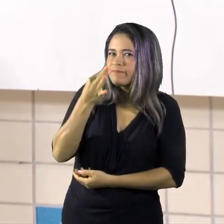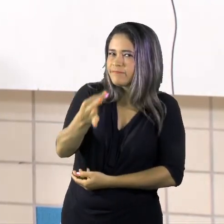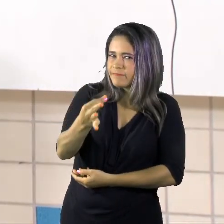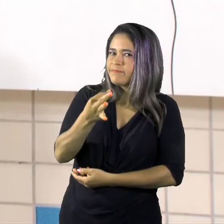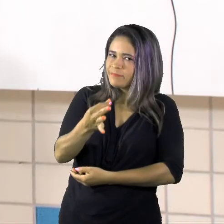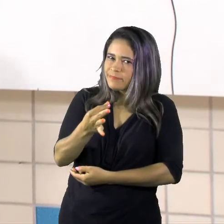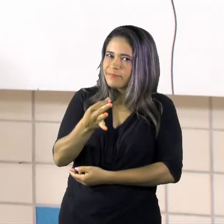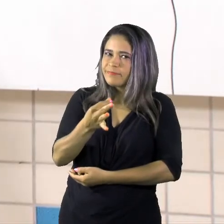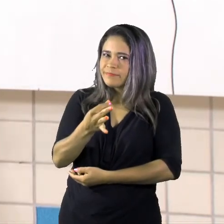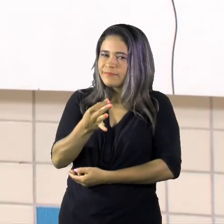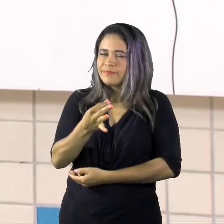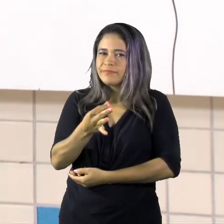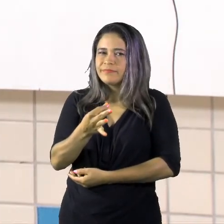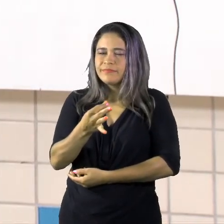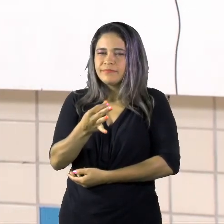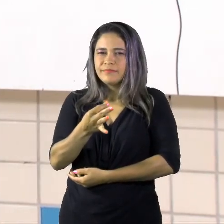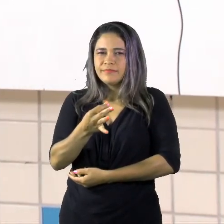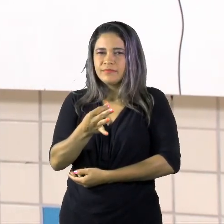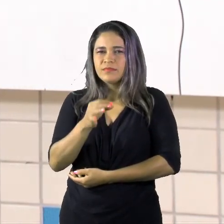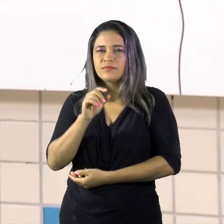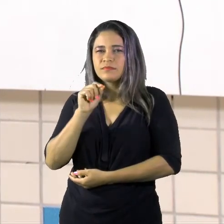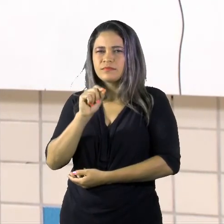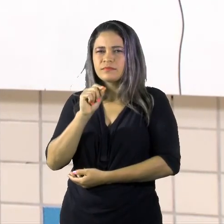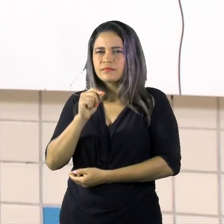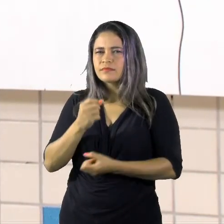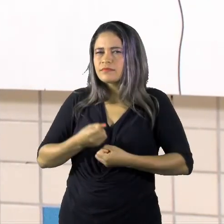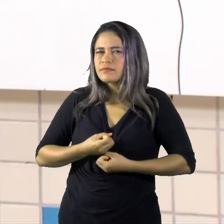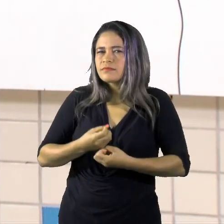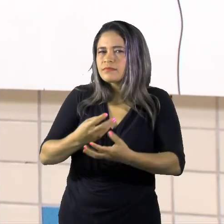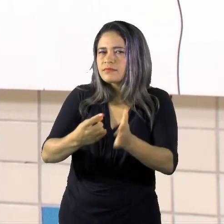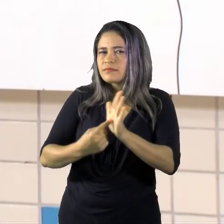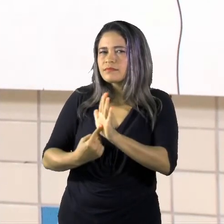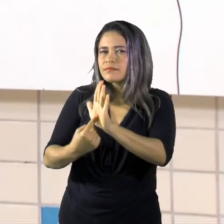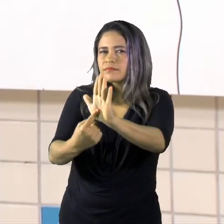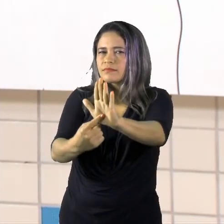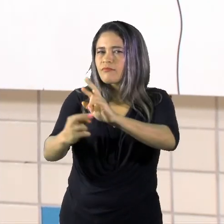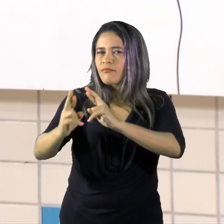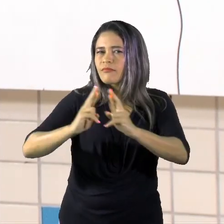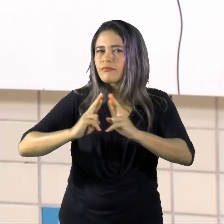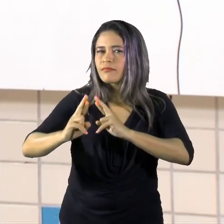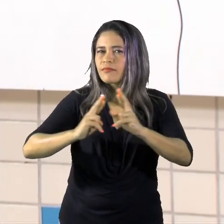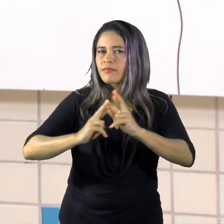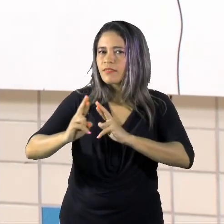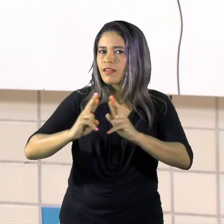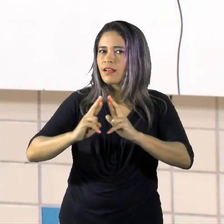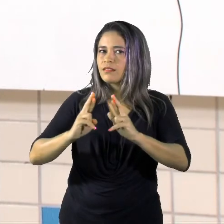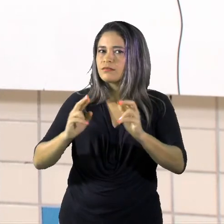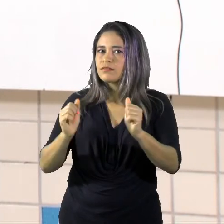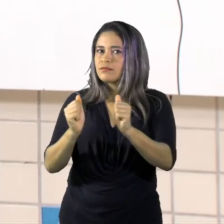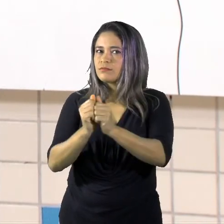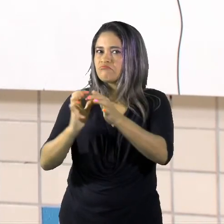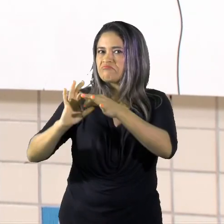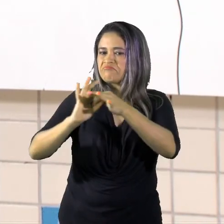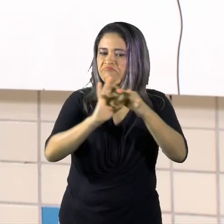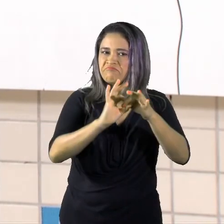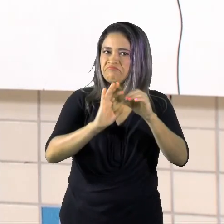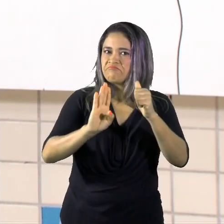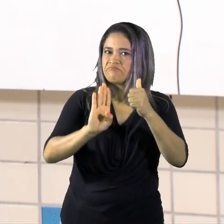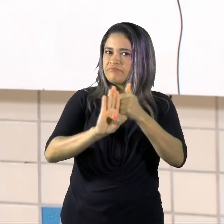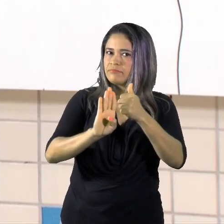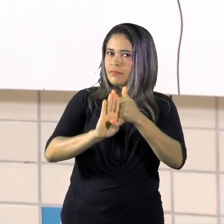observem o que eles querem expressar, a relação que eles estabelecem com o substantivo. E